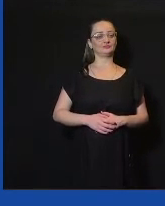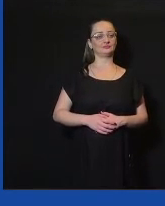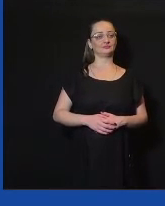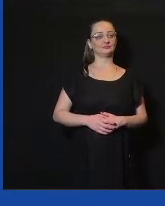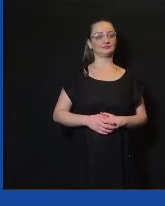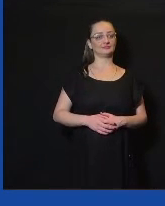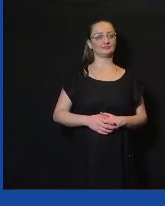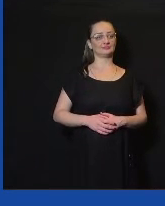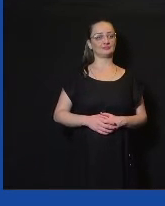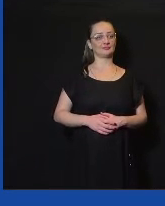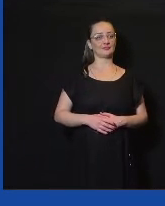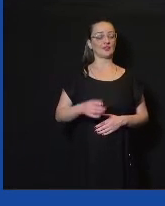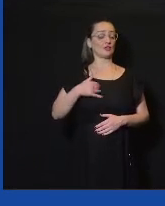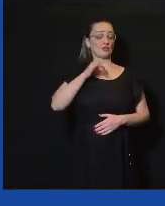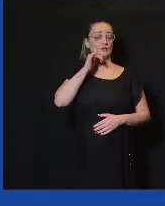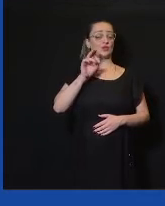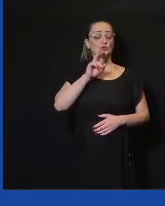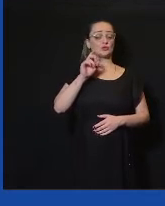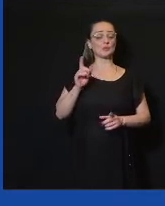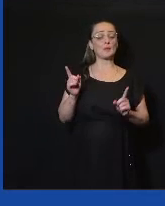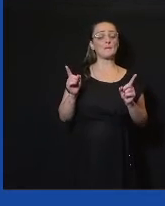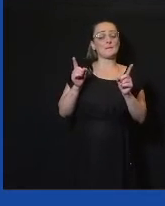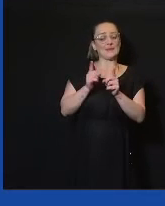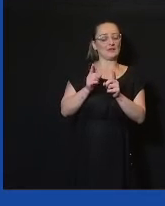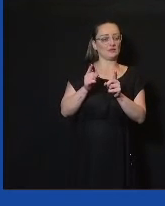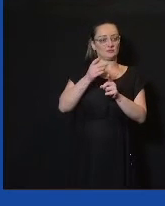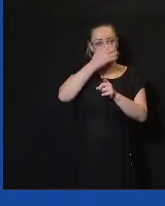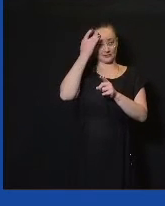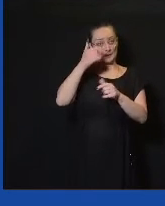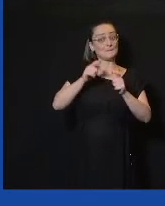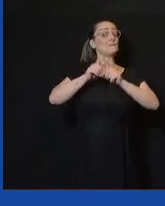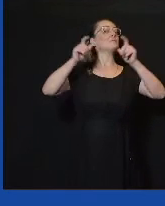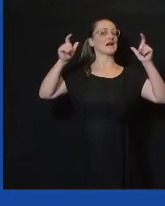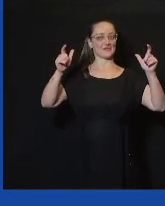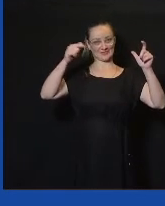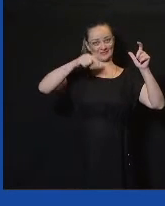Primeiro que nós não estamos falando de minoria, nós estamos falando da maioria.